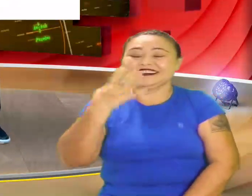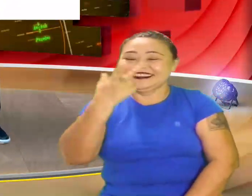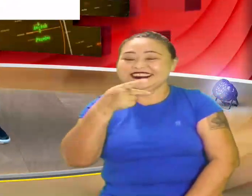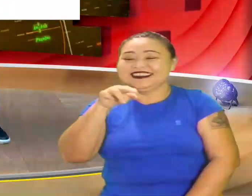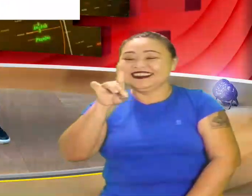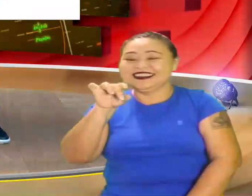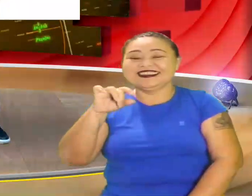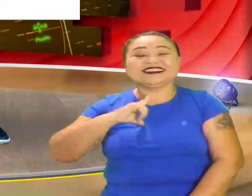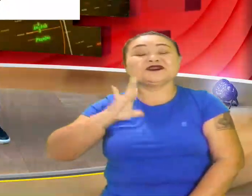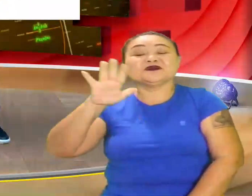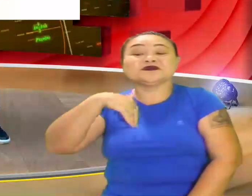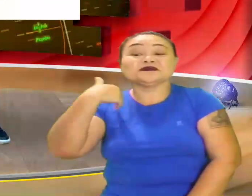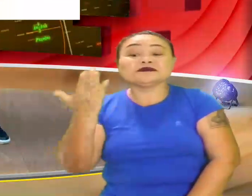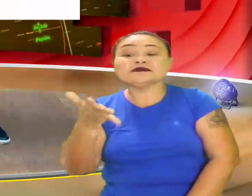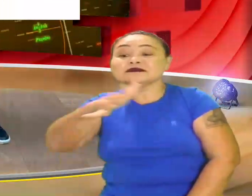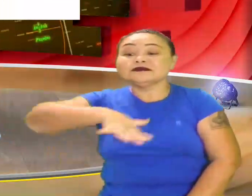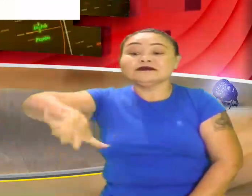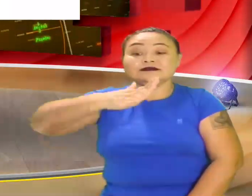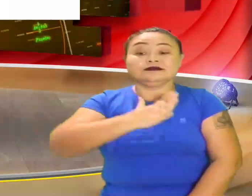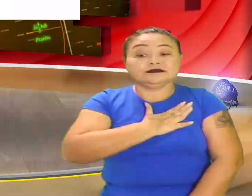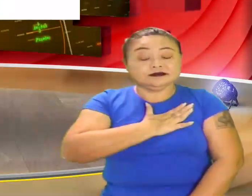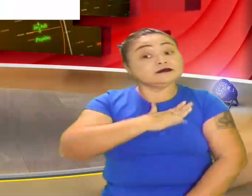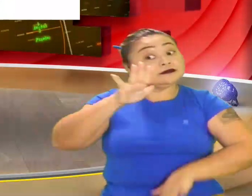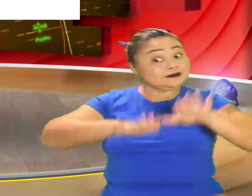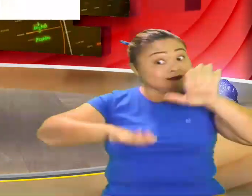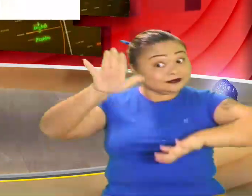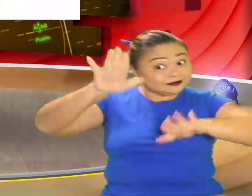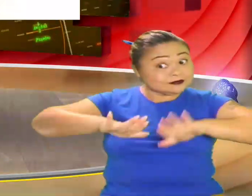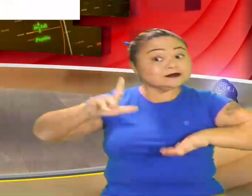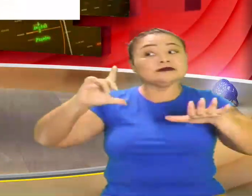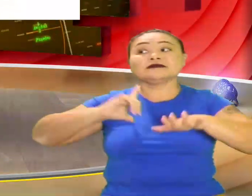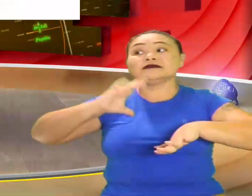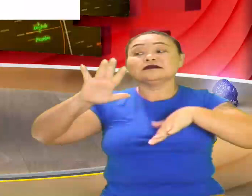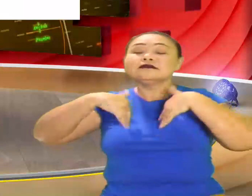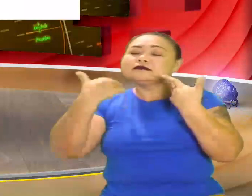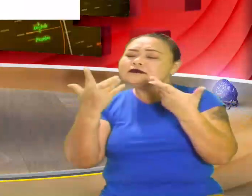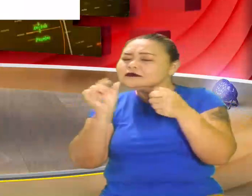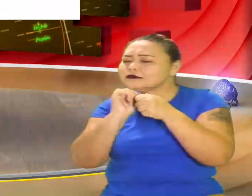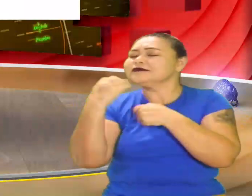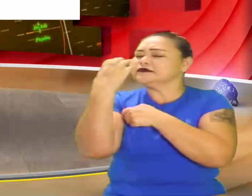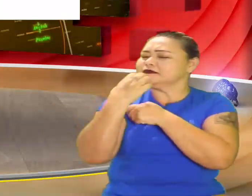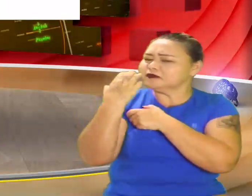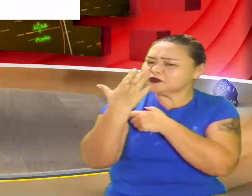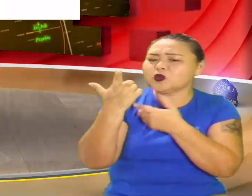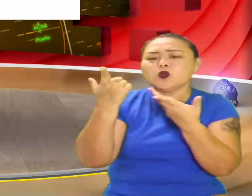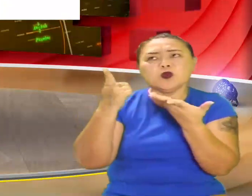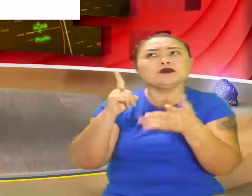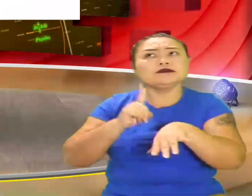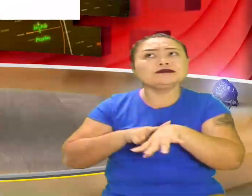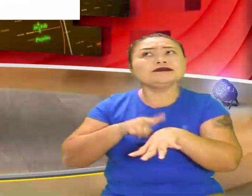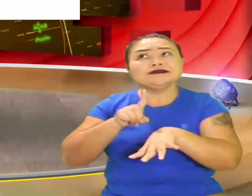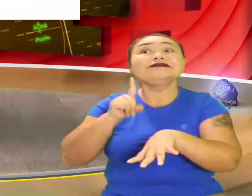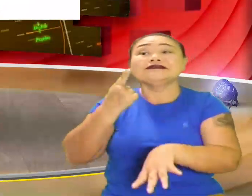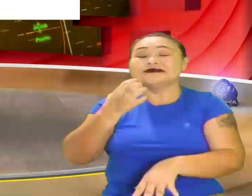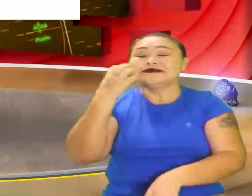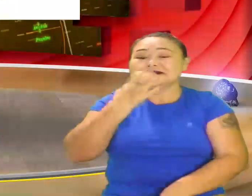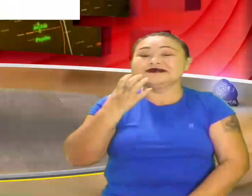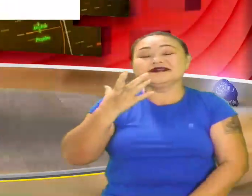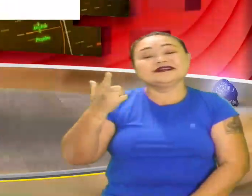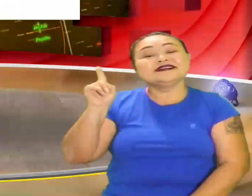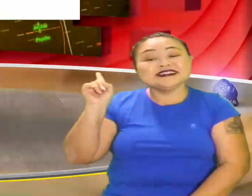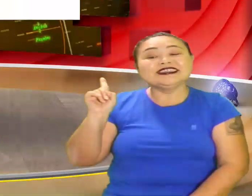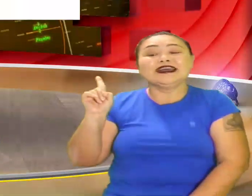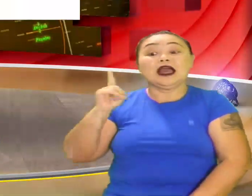paródias. Então, como a galera gosta também, de vez em quando a gente faz uma cantoria aí, quase toda vez, né? Ela